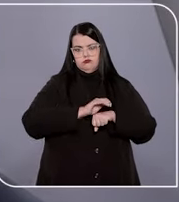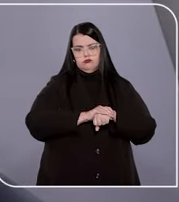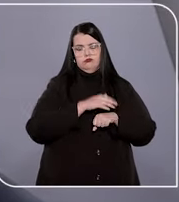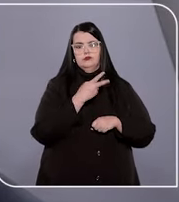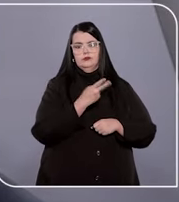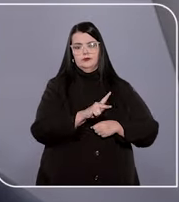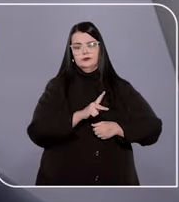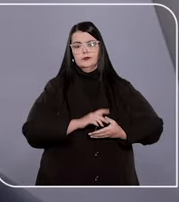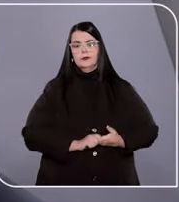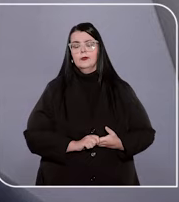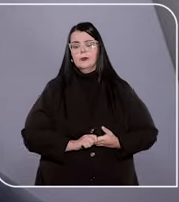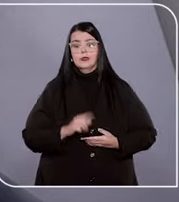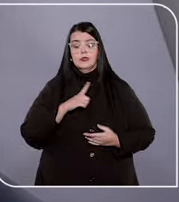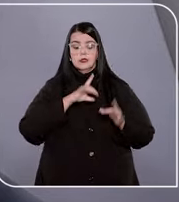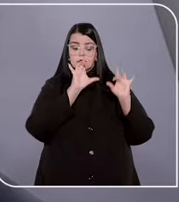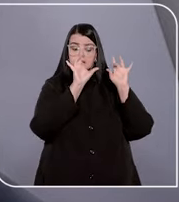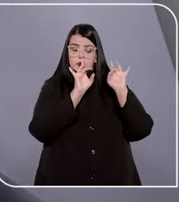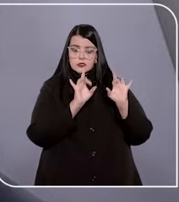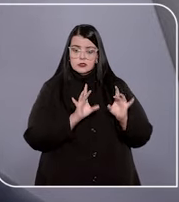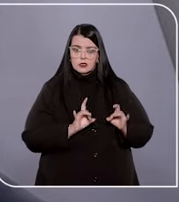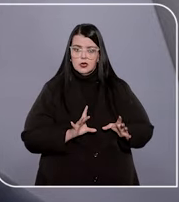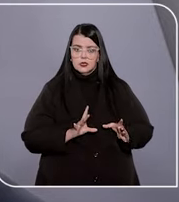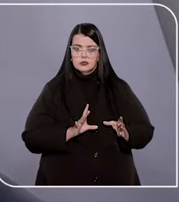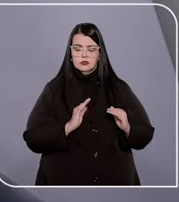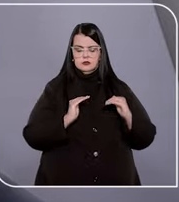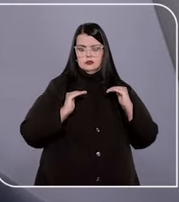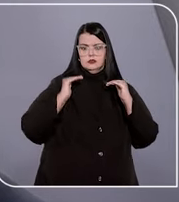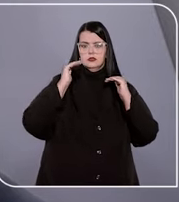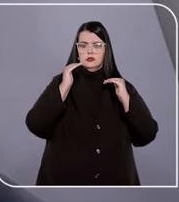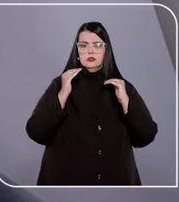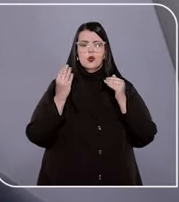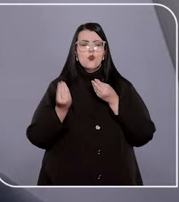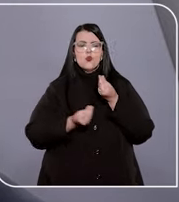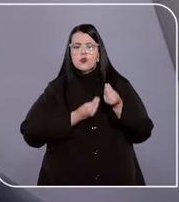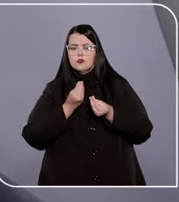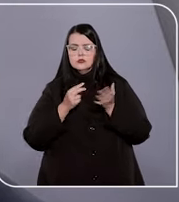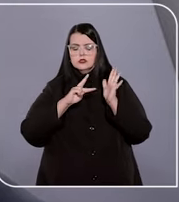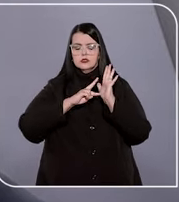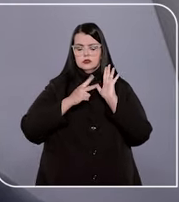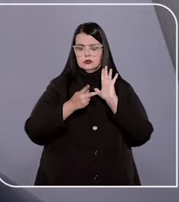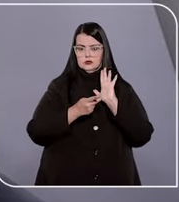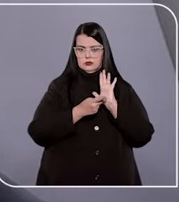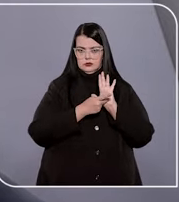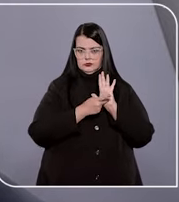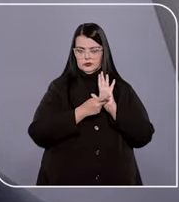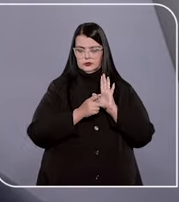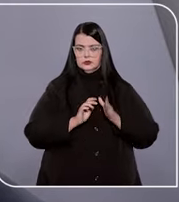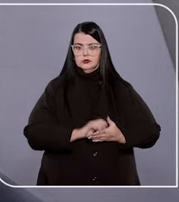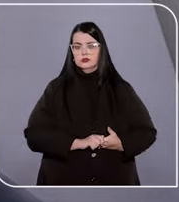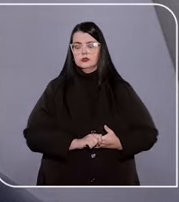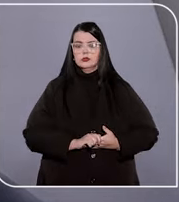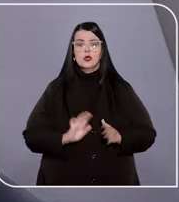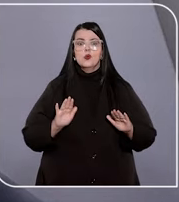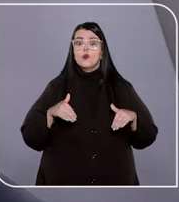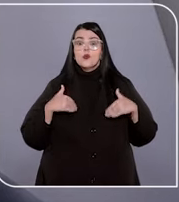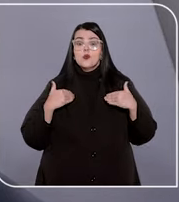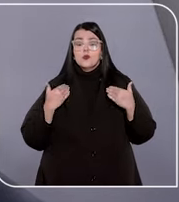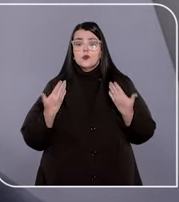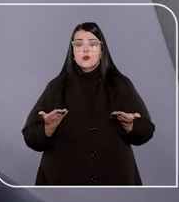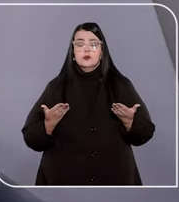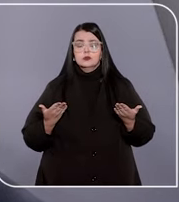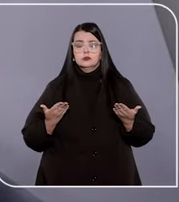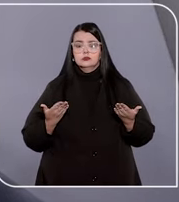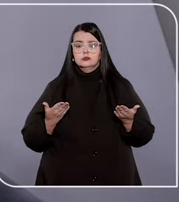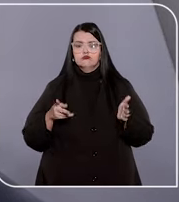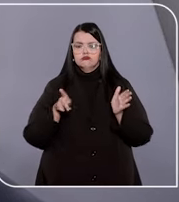instâncias especiais, né, ou excepcionais. O que que isso significa, então, e qual a consequência